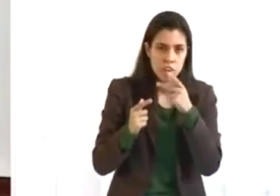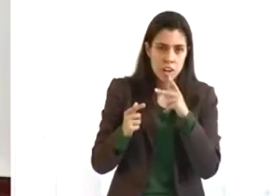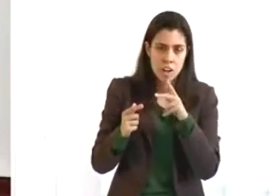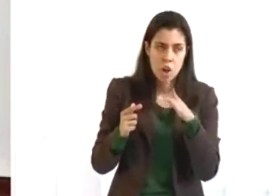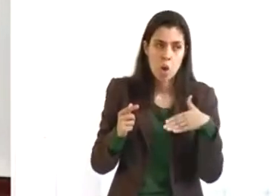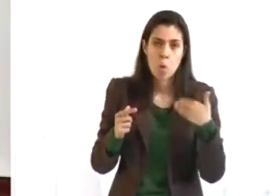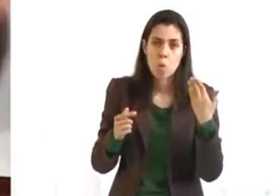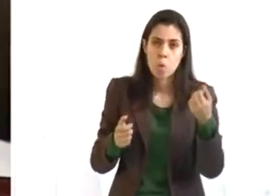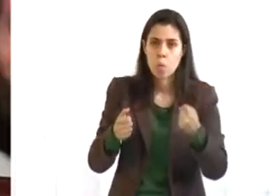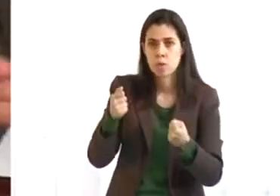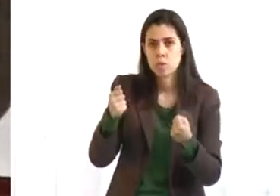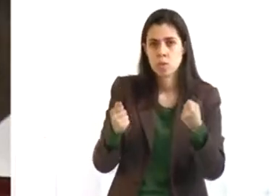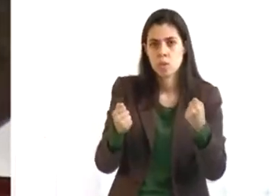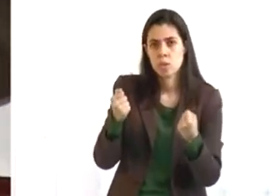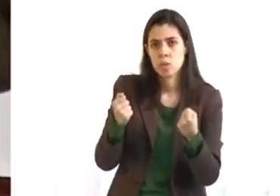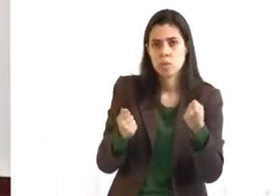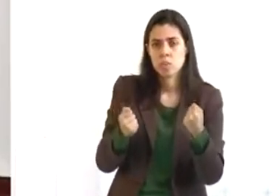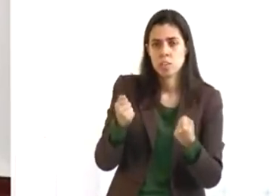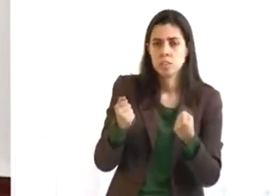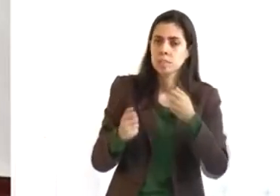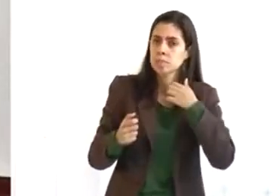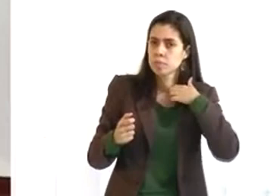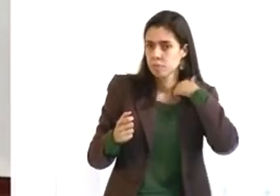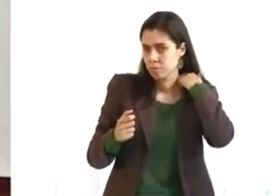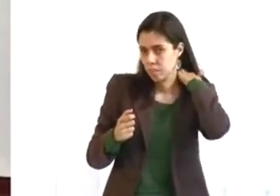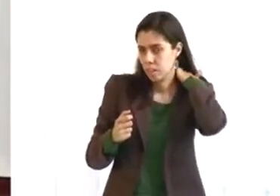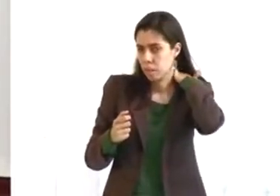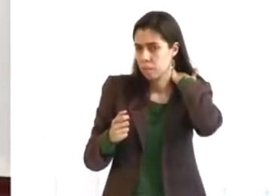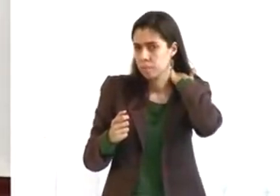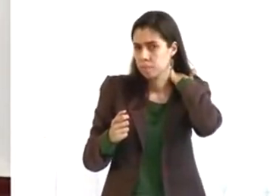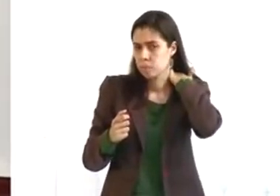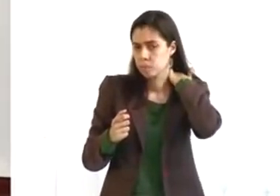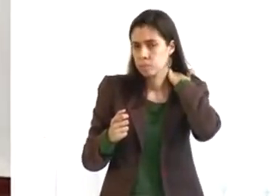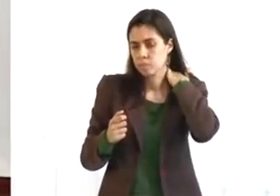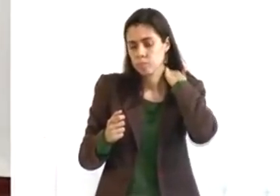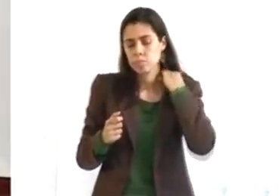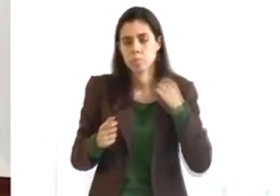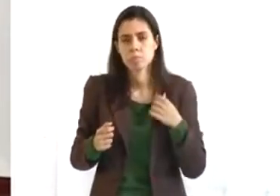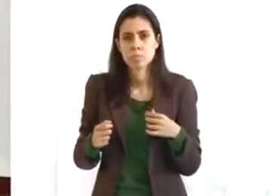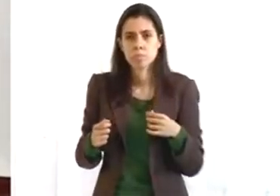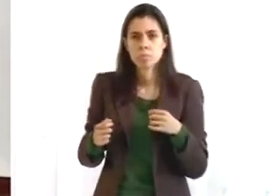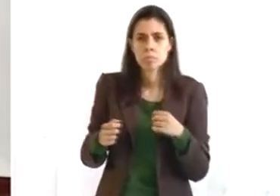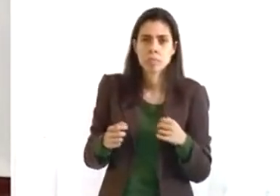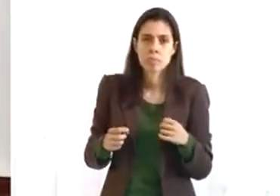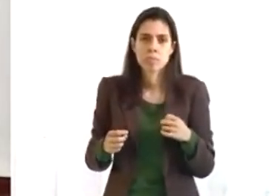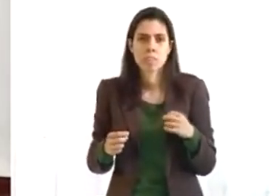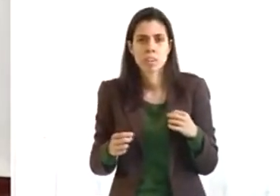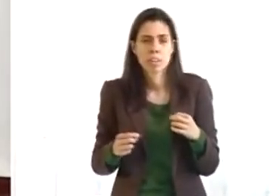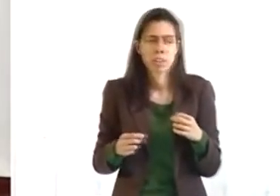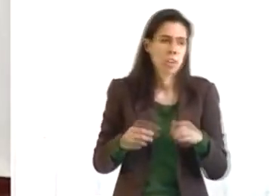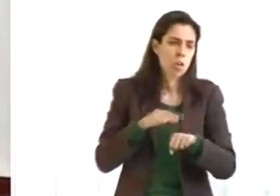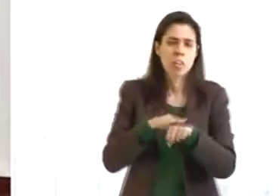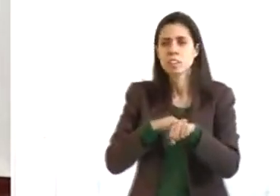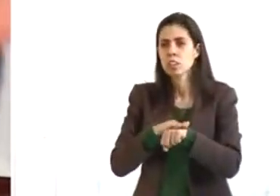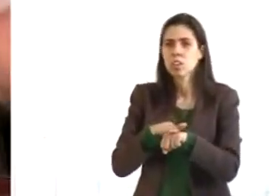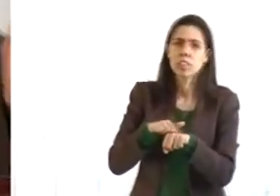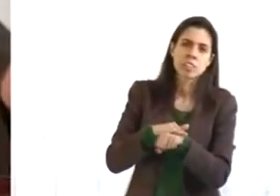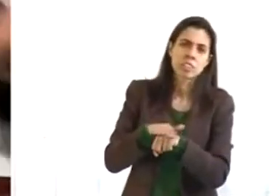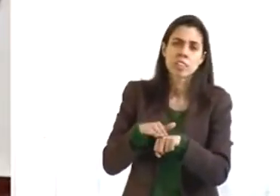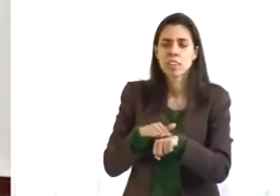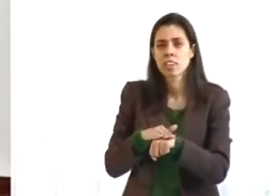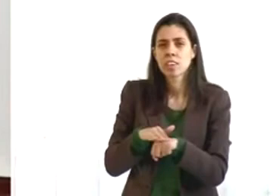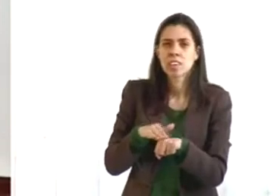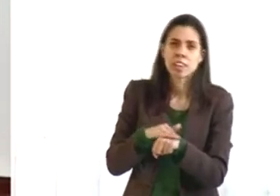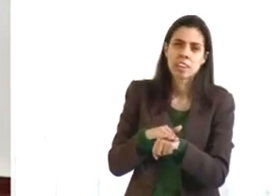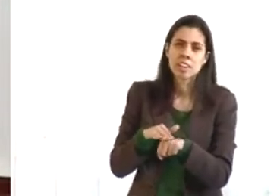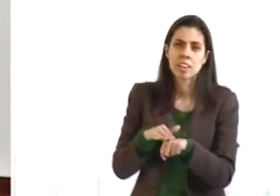A conversa vai passar por política, a conversa vai passar por futebol, aí descobre se o motorista é corintiano ou não, e a conversa vai, mas o reverendo George